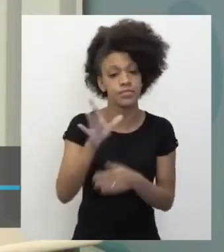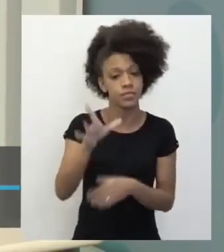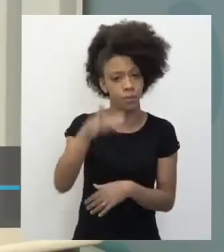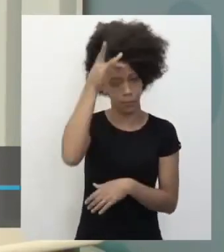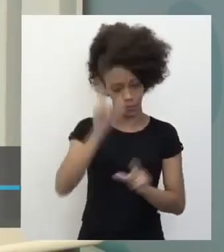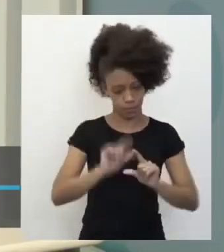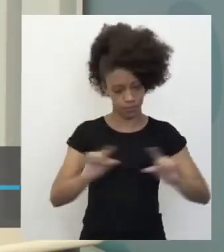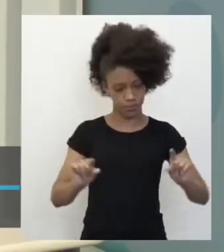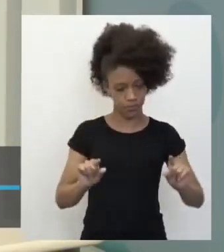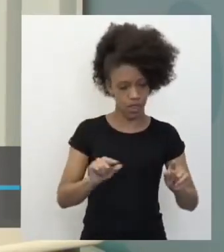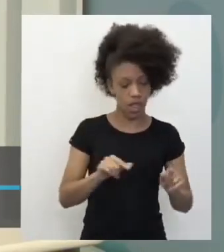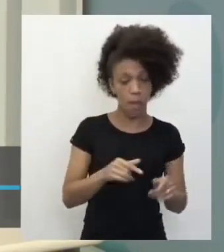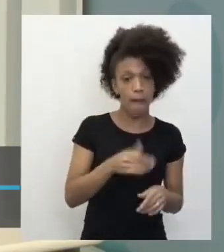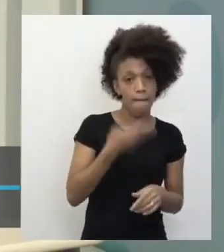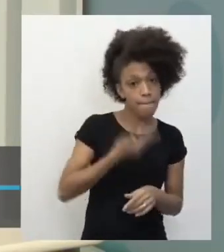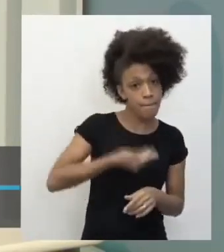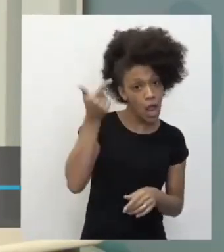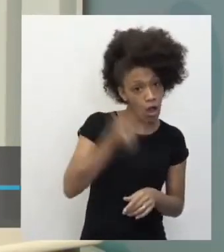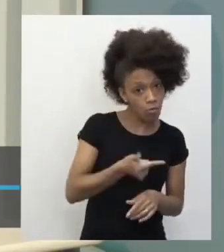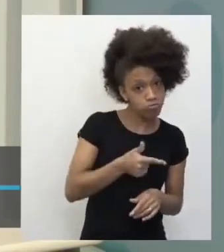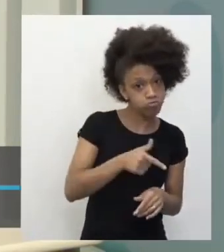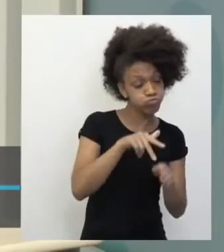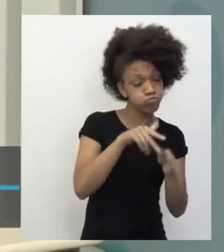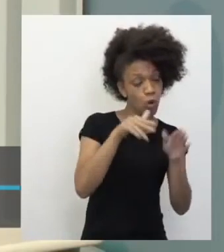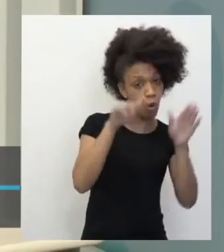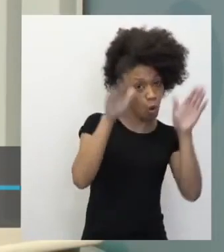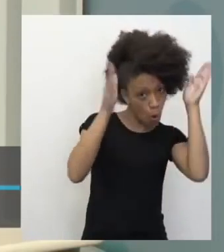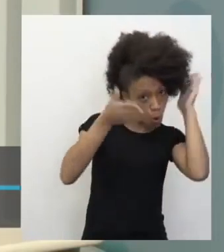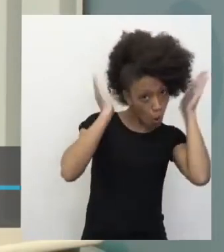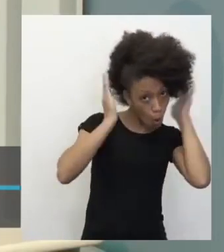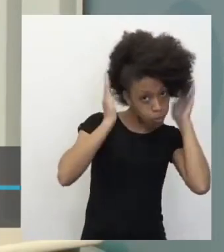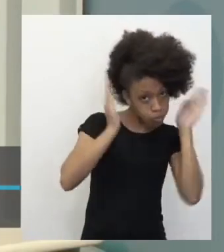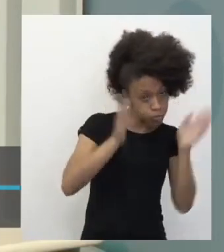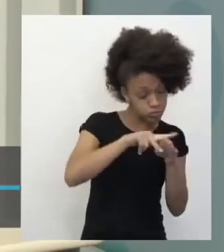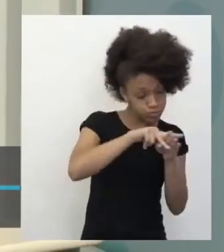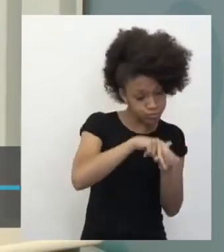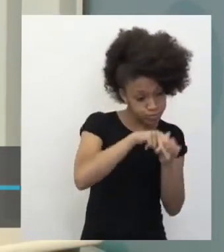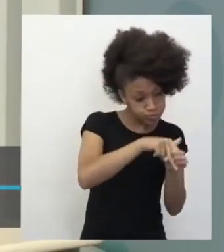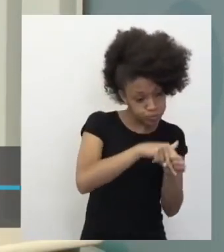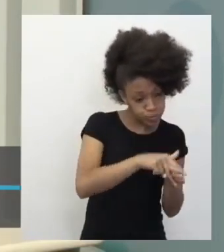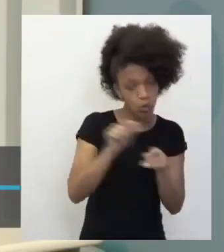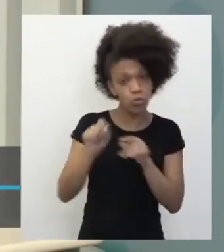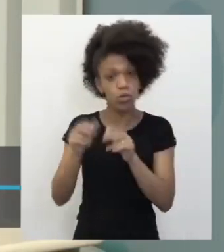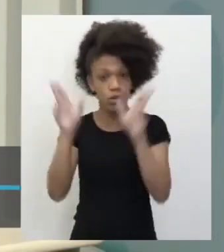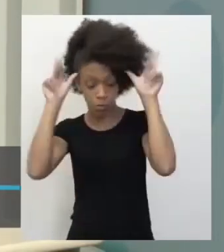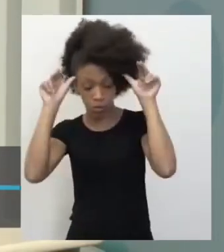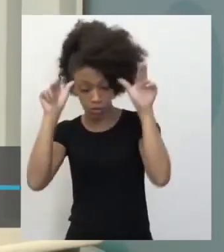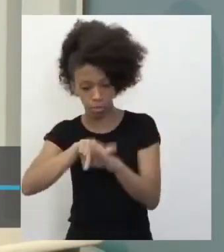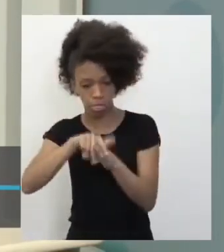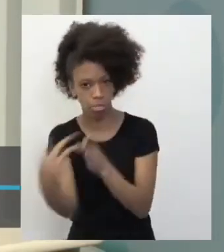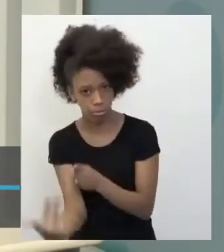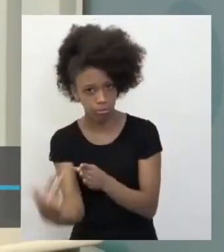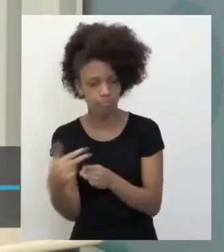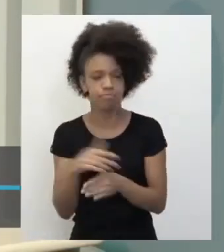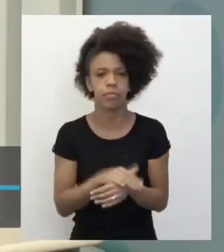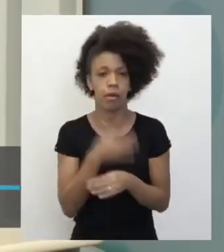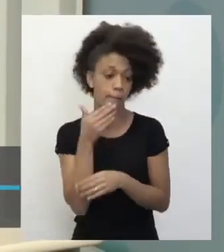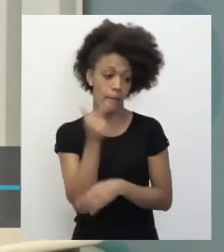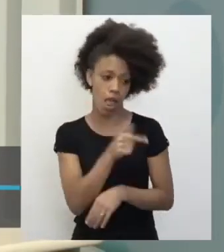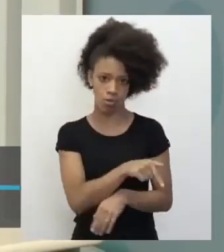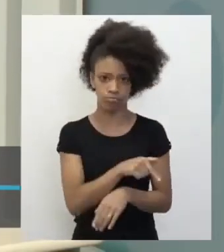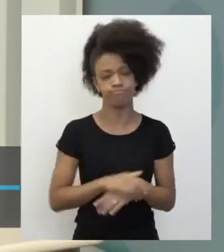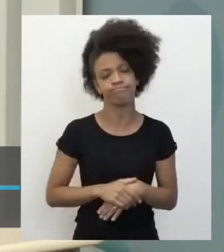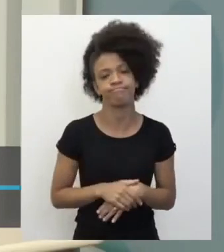frase: mais vale um burro que me carregue que um cavalo que me derrube. E ao final vamos ver se tem alguma ligação, se de fato o Gil Vicente